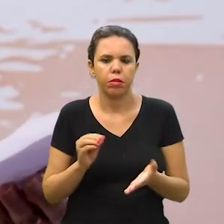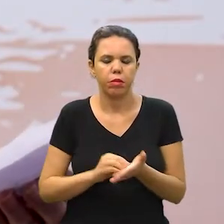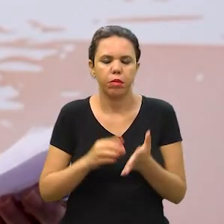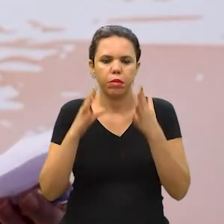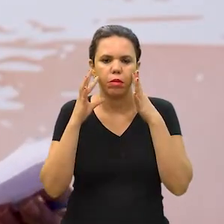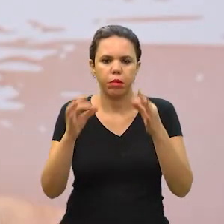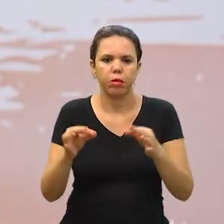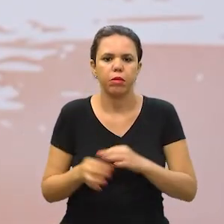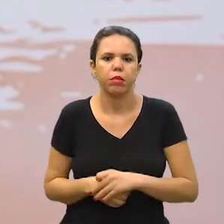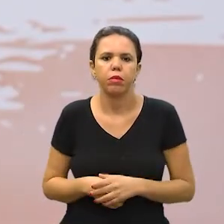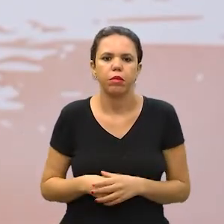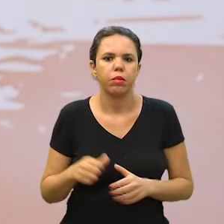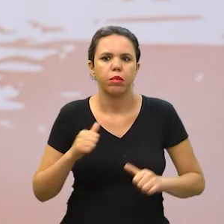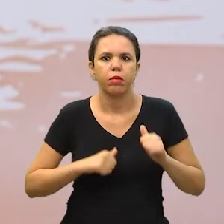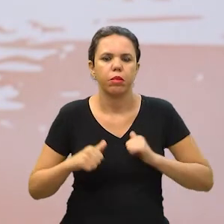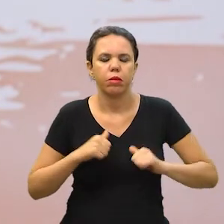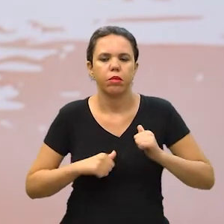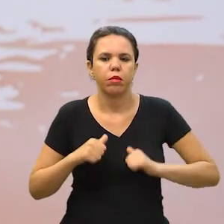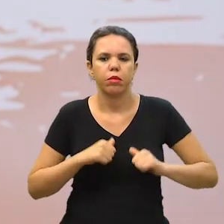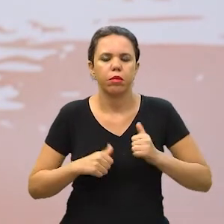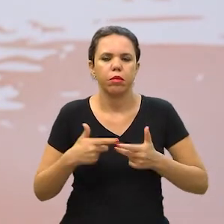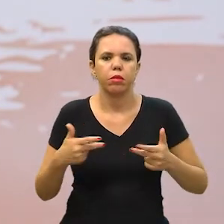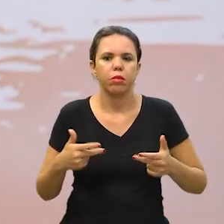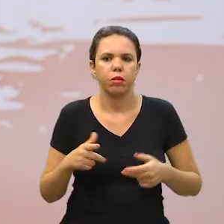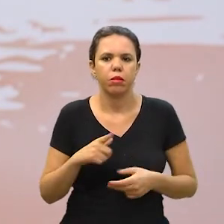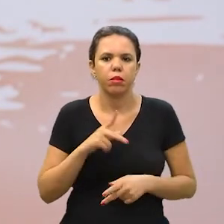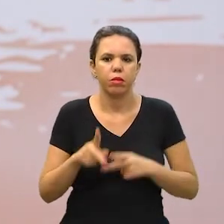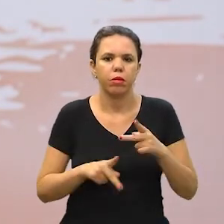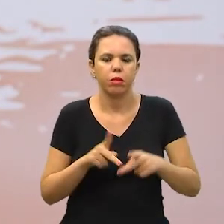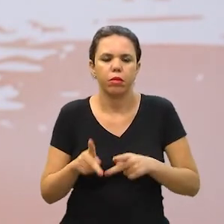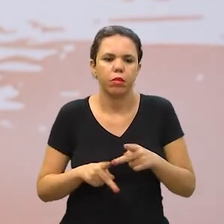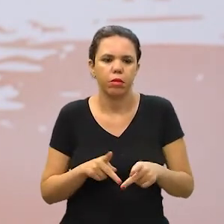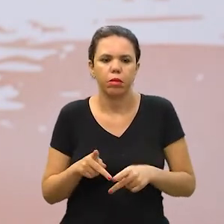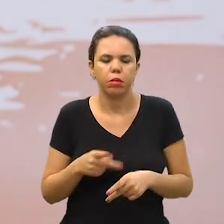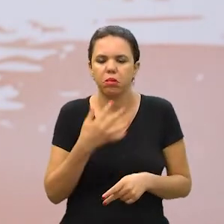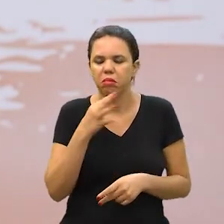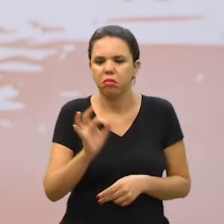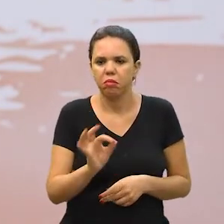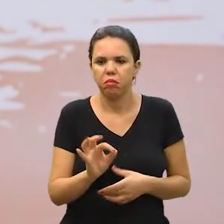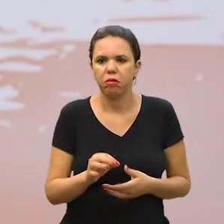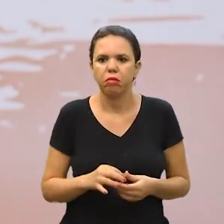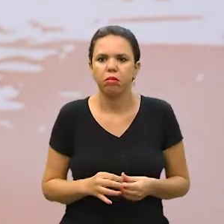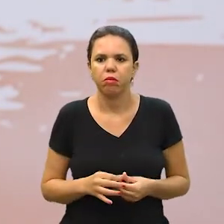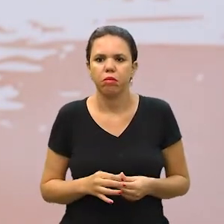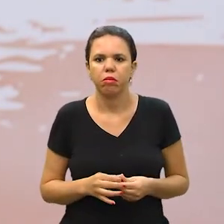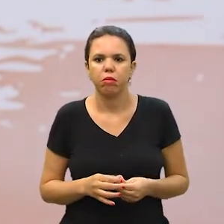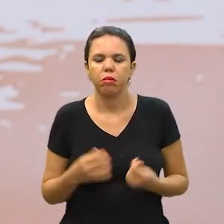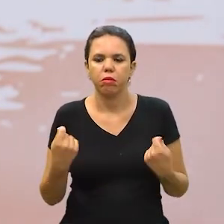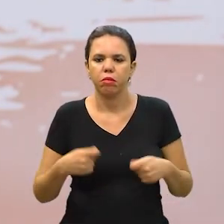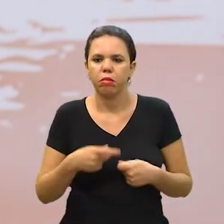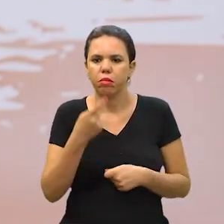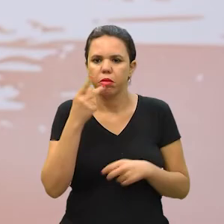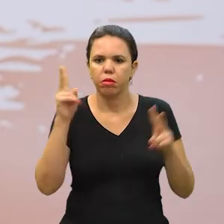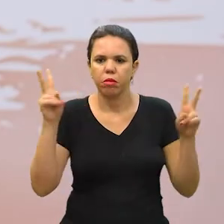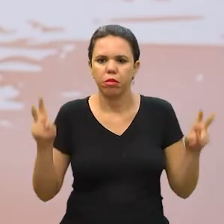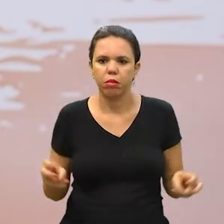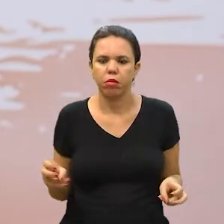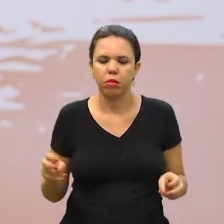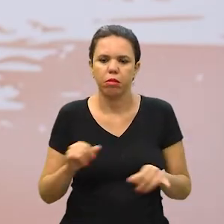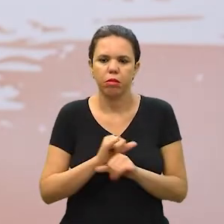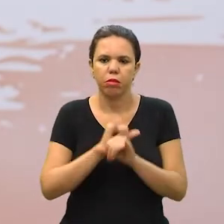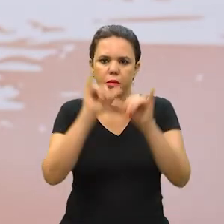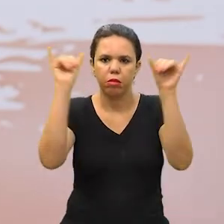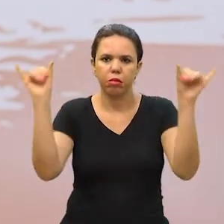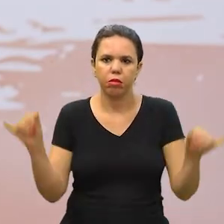de déficit de atenção e hiperatividade, é algo que ainda as pessoas desconhecem? Precisa ser falado, precisa